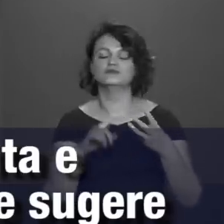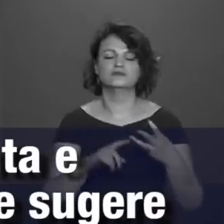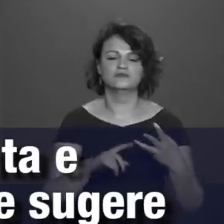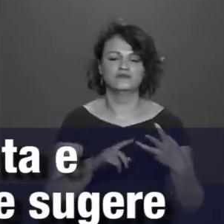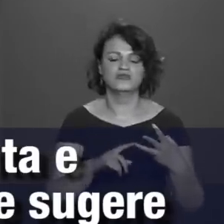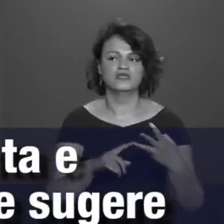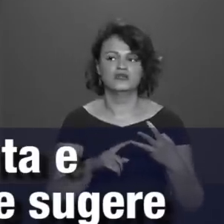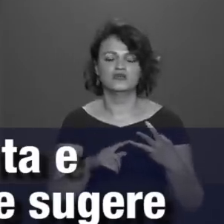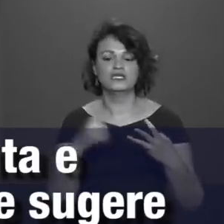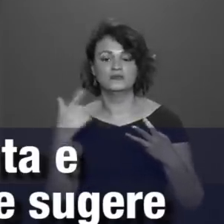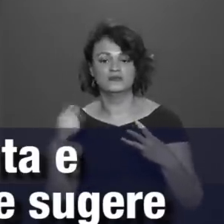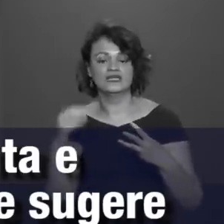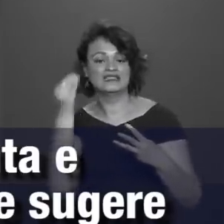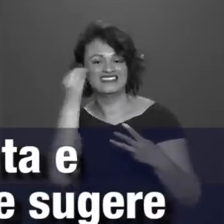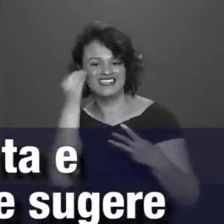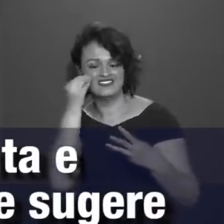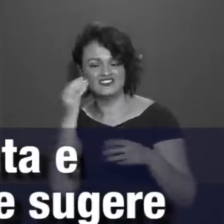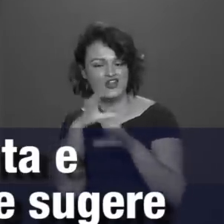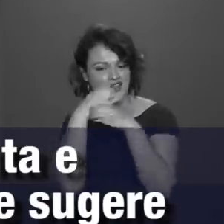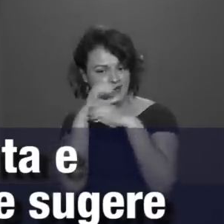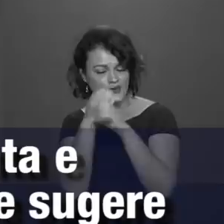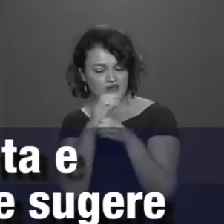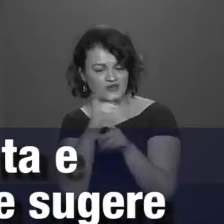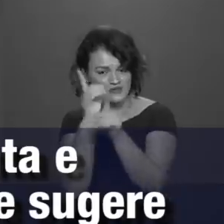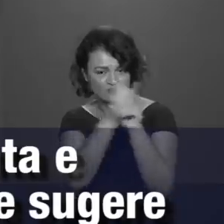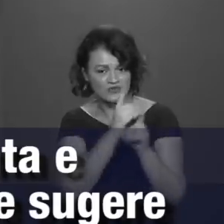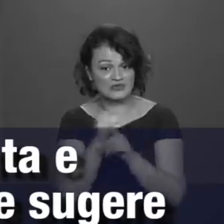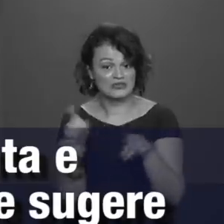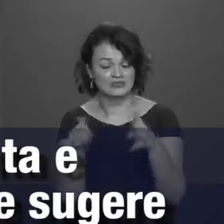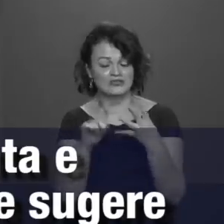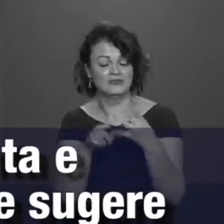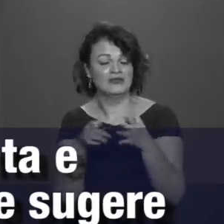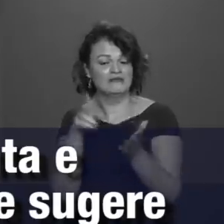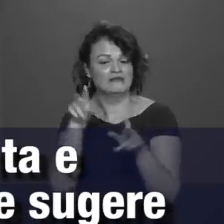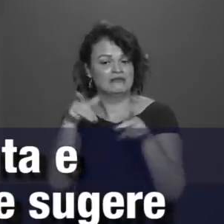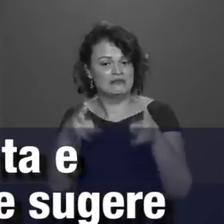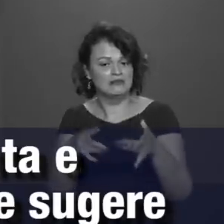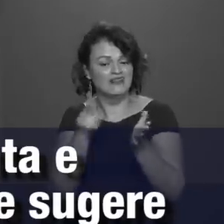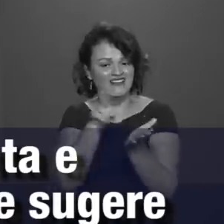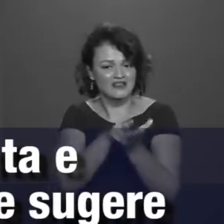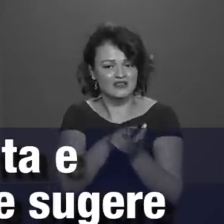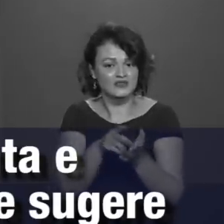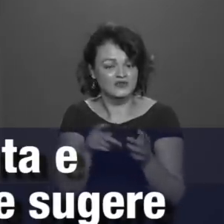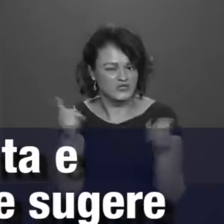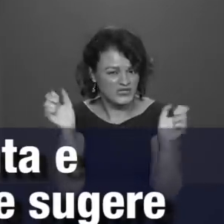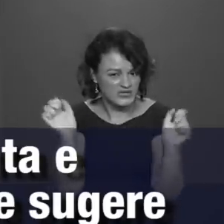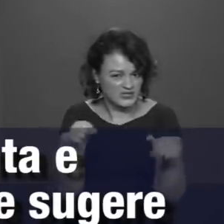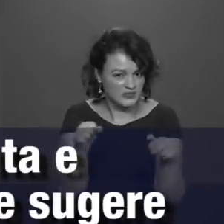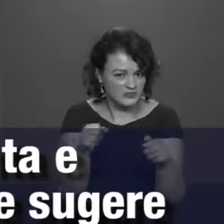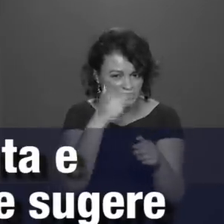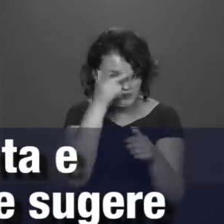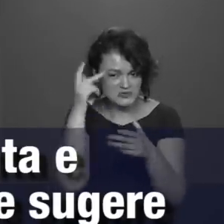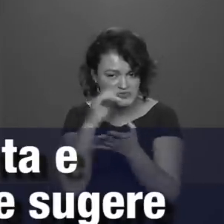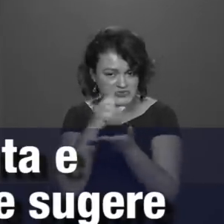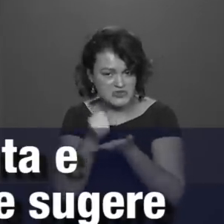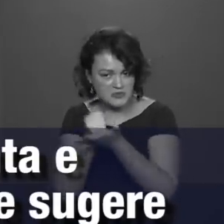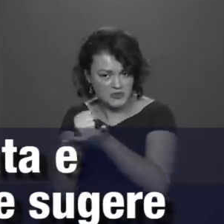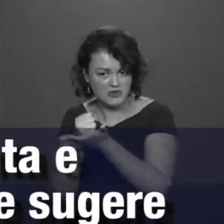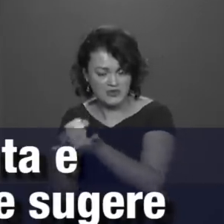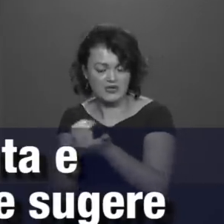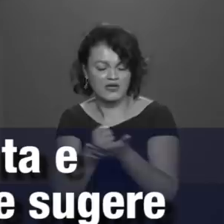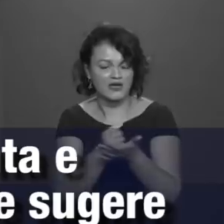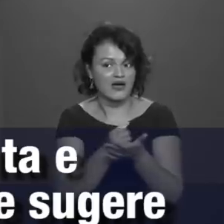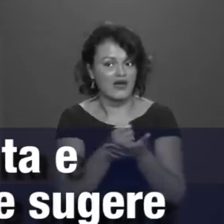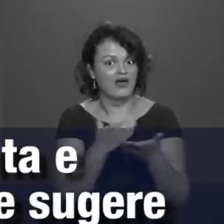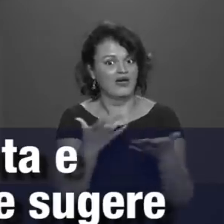da Saúde, Wanderson Oliveira, falando sobre as medidas restritivas adotadas indiscriminadamente por governadores e